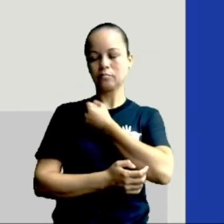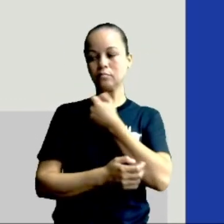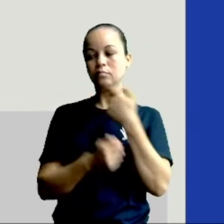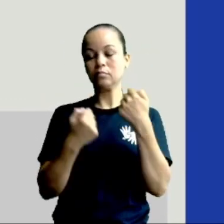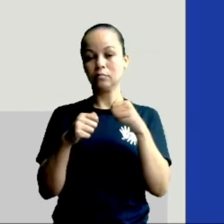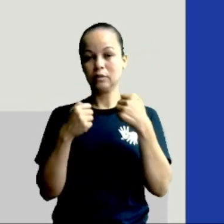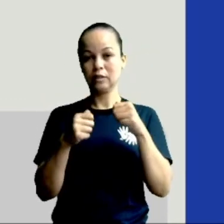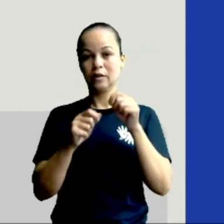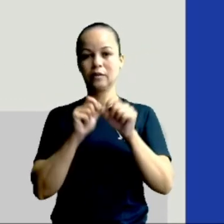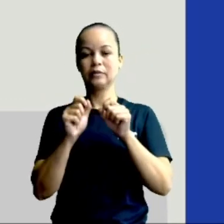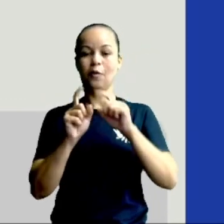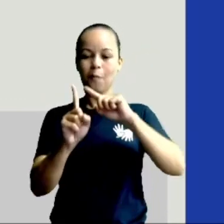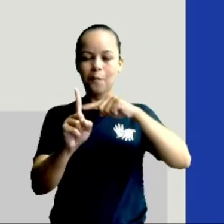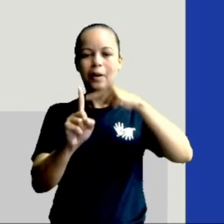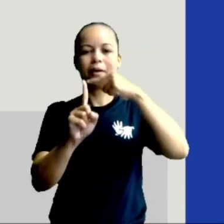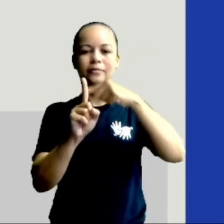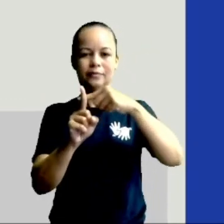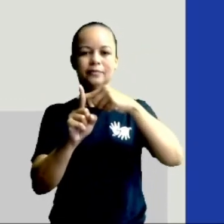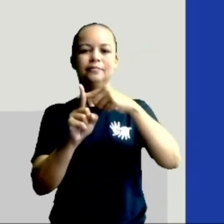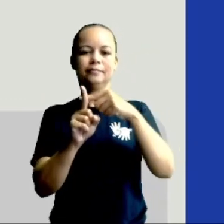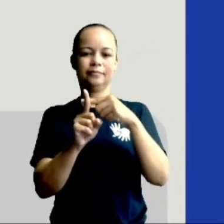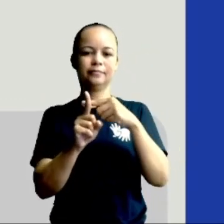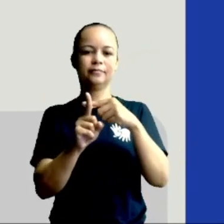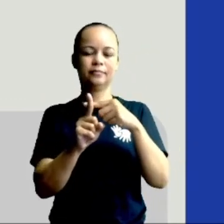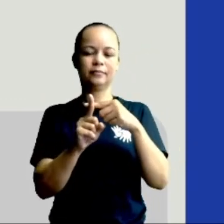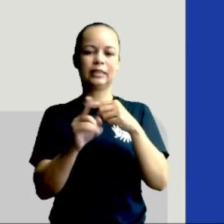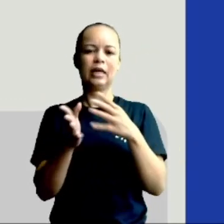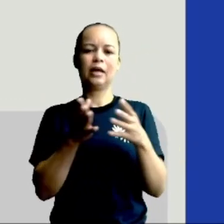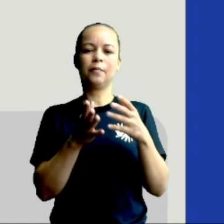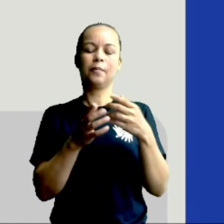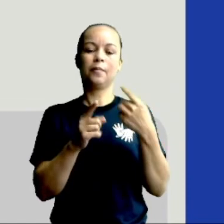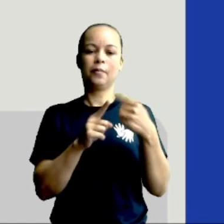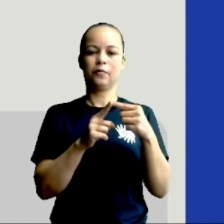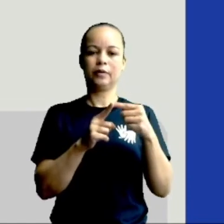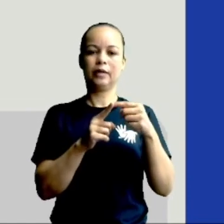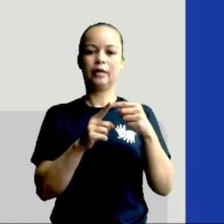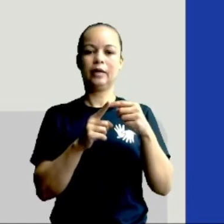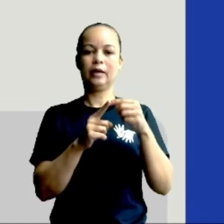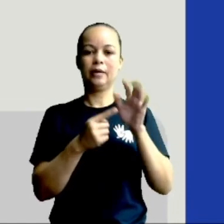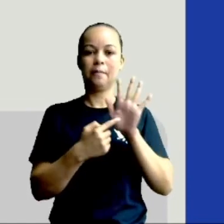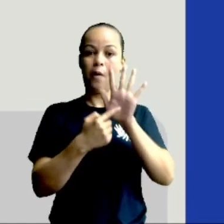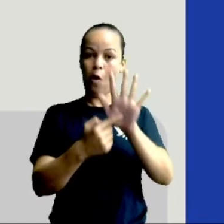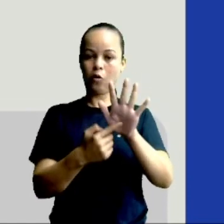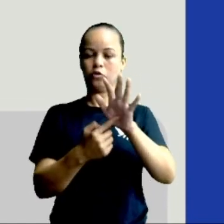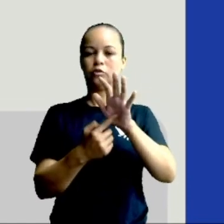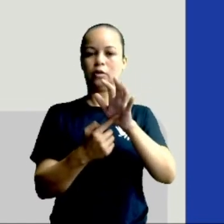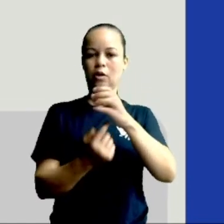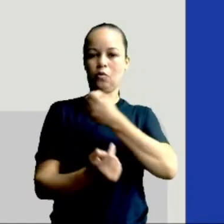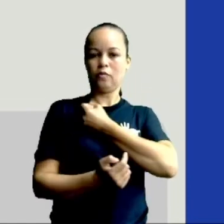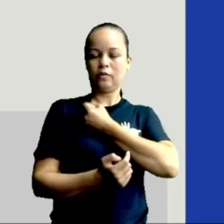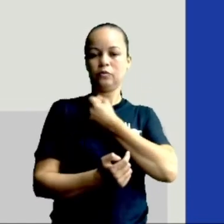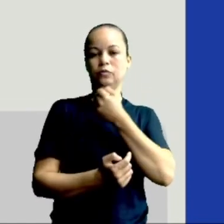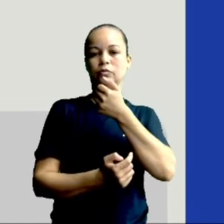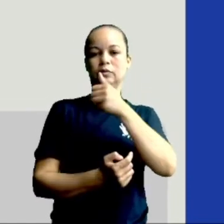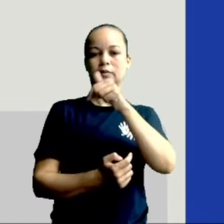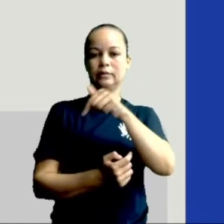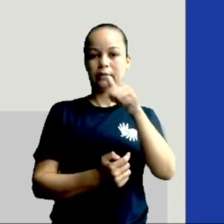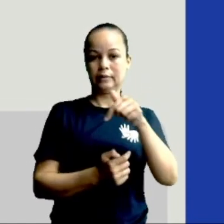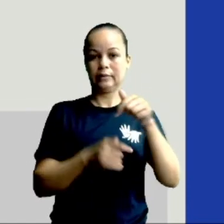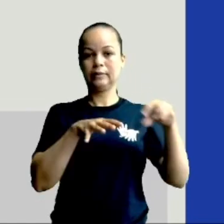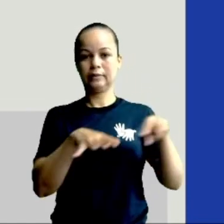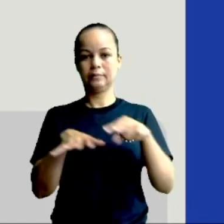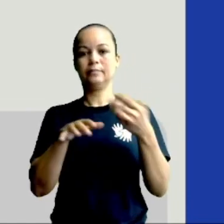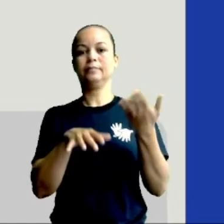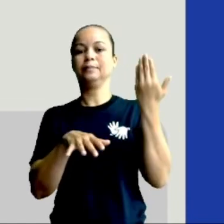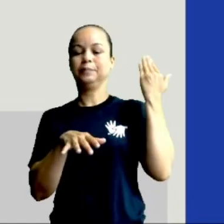preciso fazer uma adição, porque eu lhe dei o valor da semana passada, tá? Então, é uma ideia de acrescentar. A